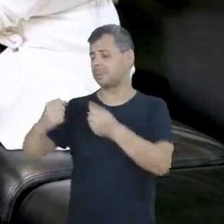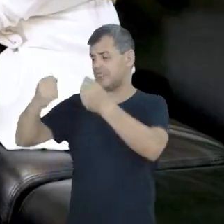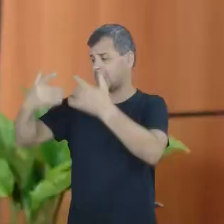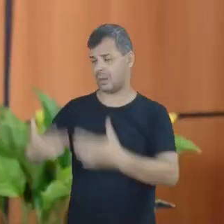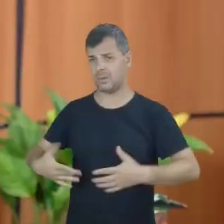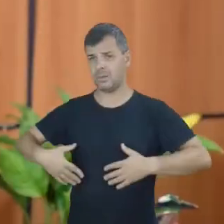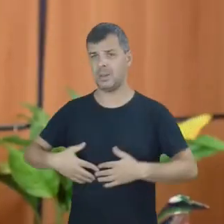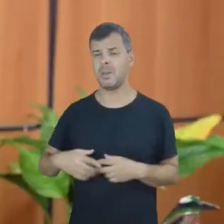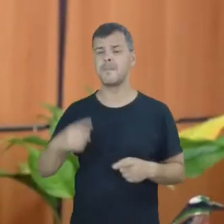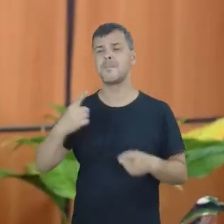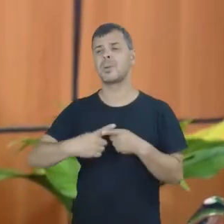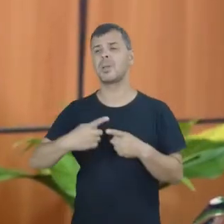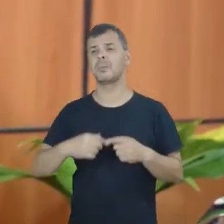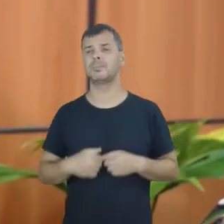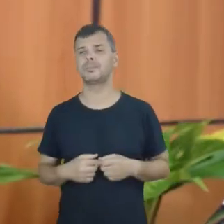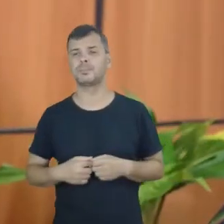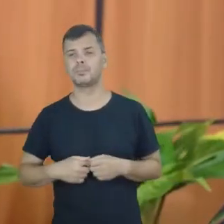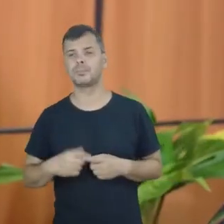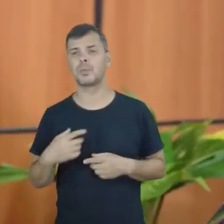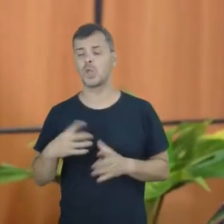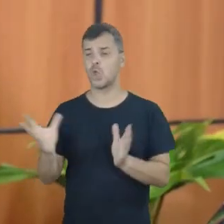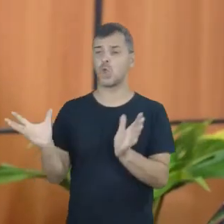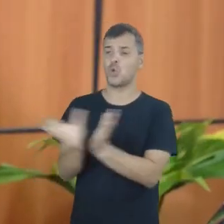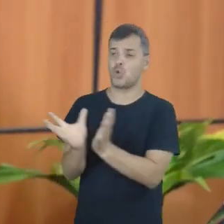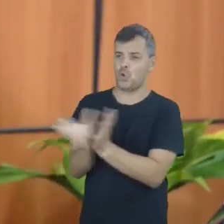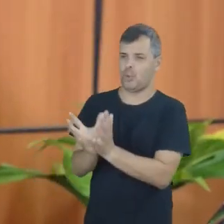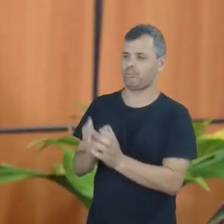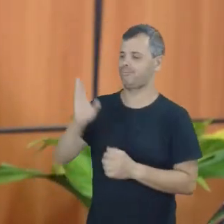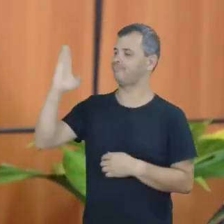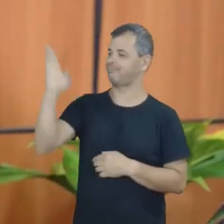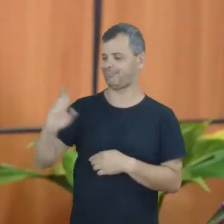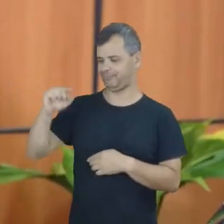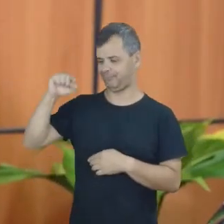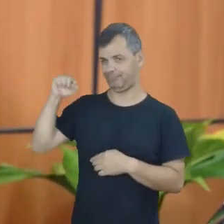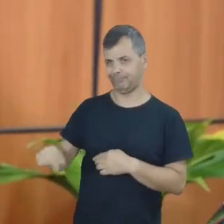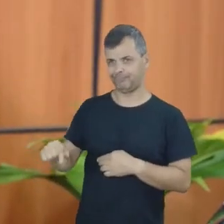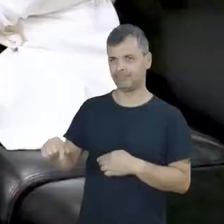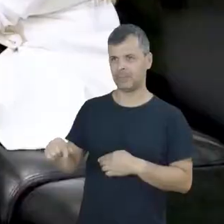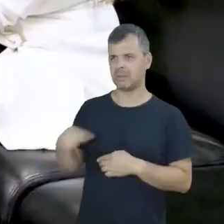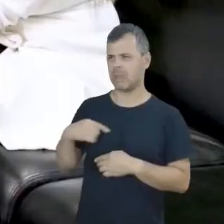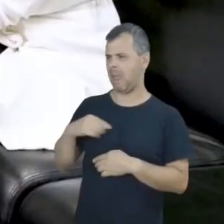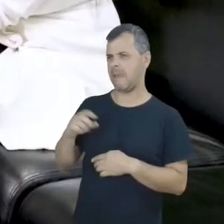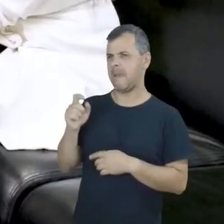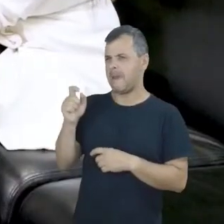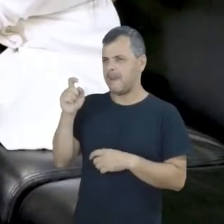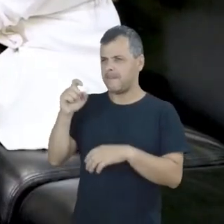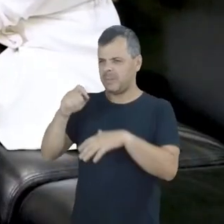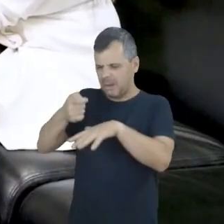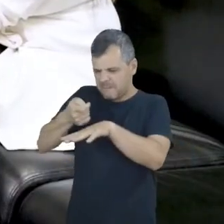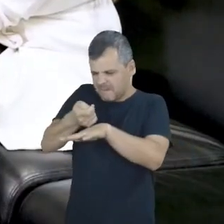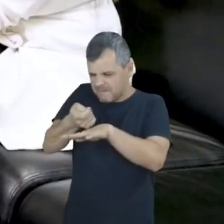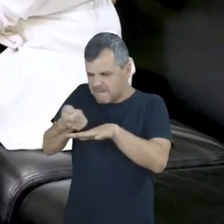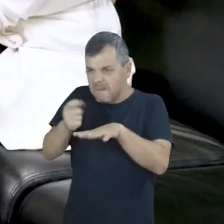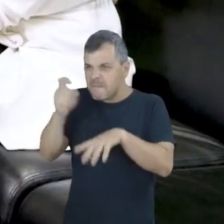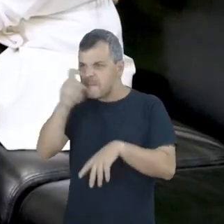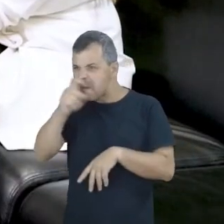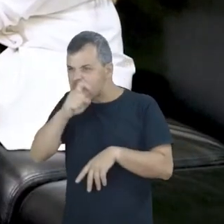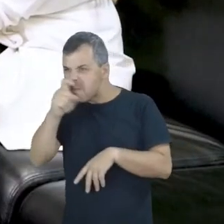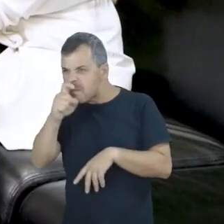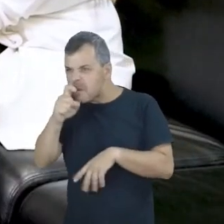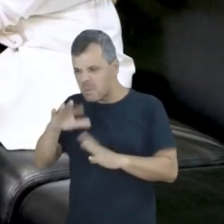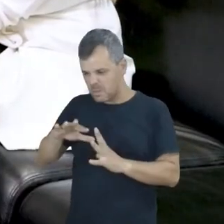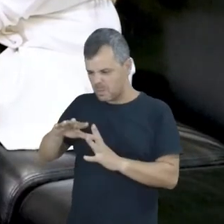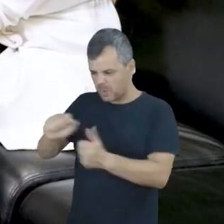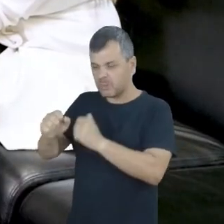Sim. Porque temos uma turma no Brasil, que é a turma dos fake news, do submundo da